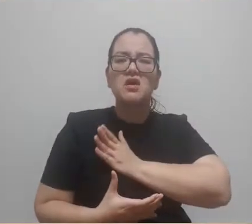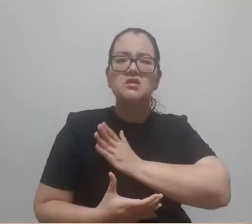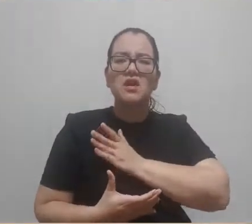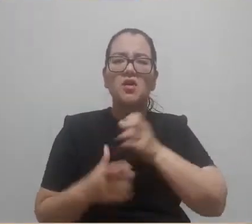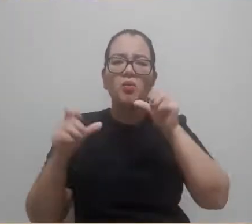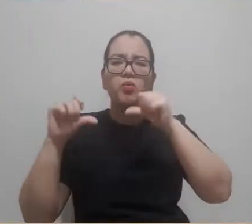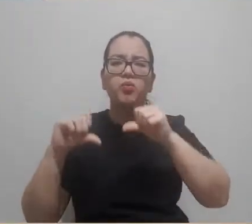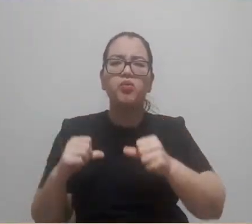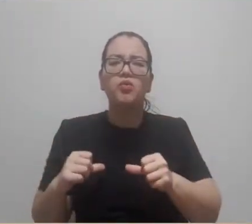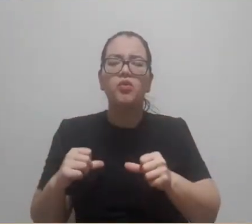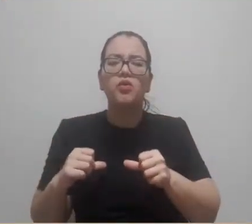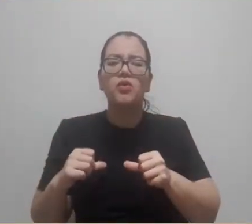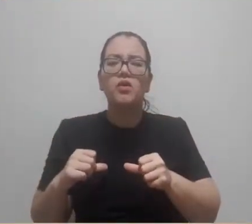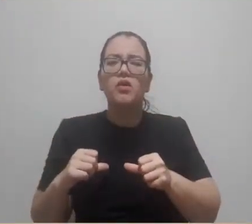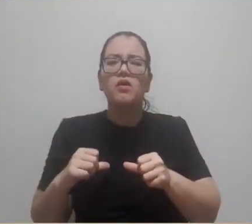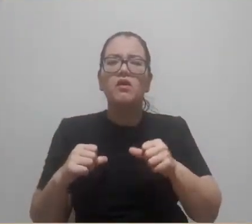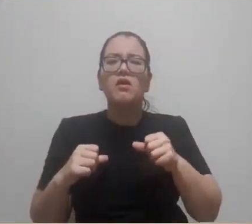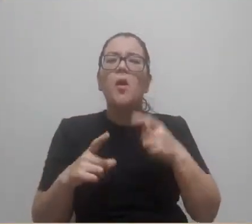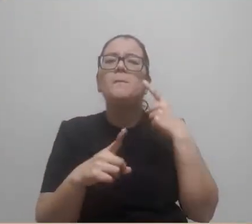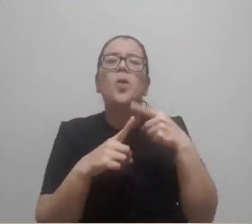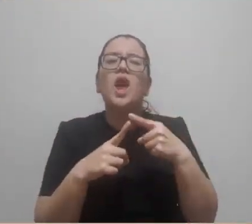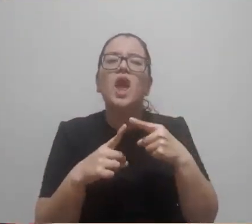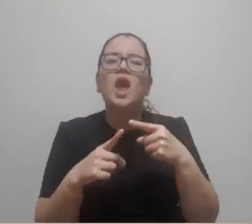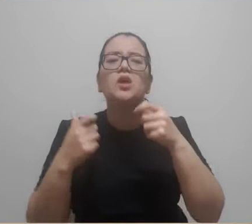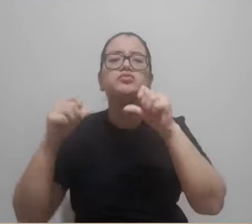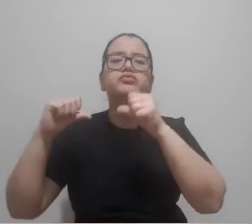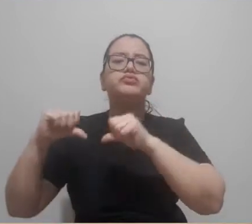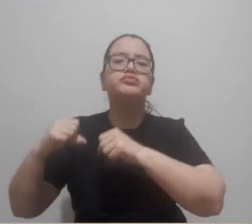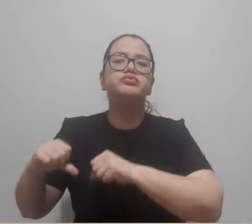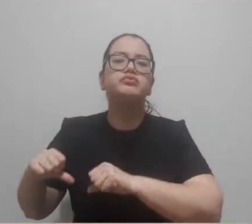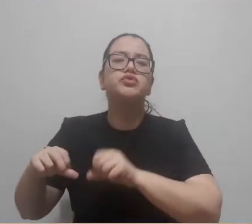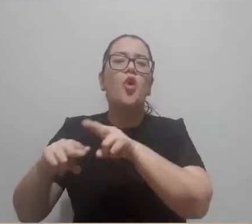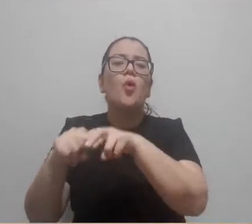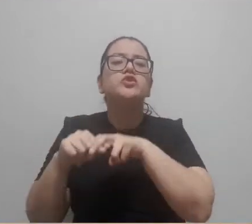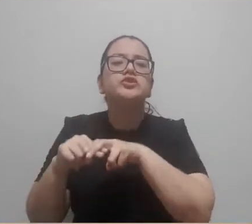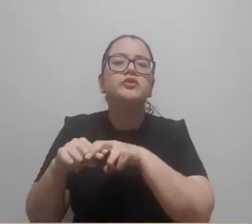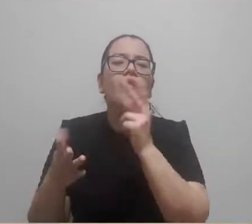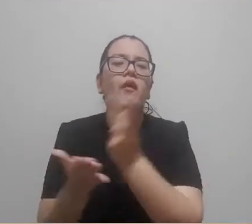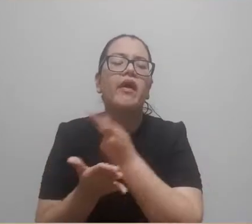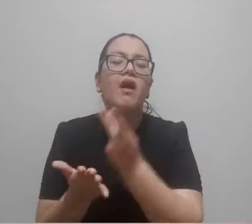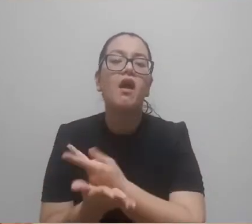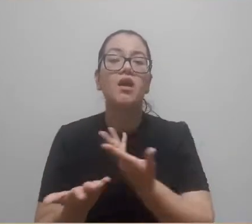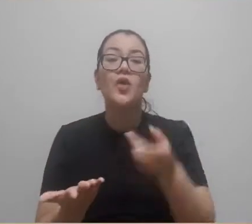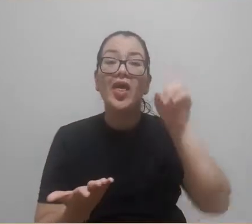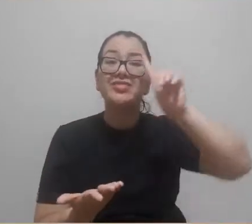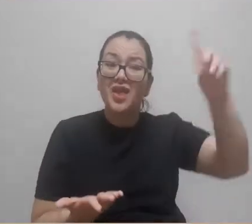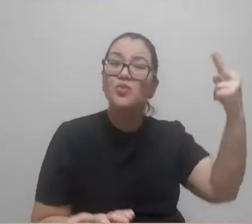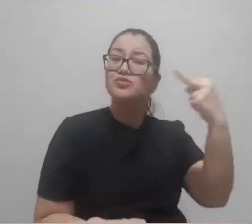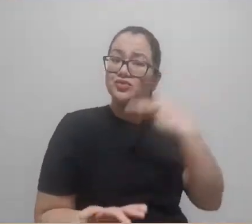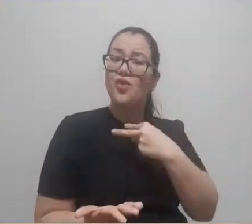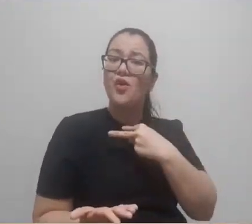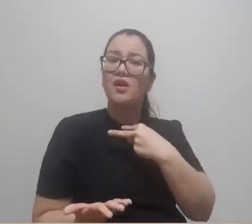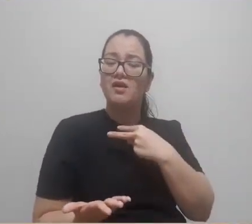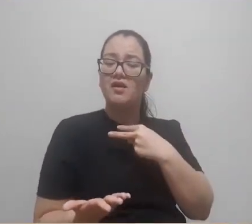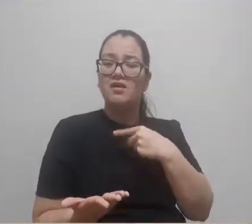o que estamos fazendo, sim, mas Deus olha para a motivação do nosso coração, né, o que está por trás daquilo que nós estamos